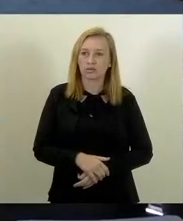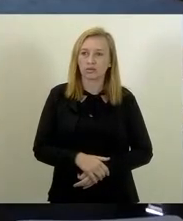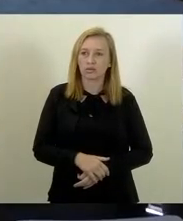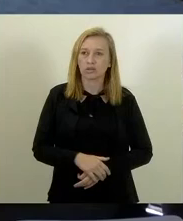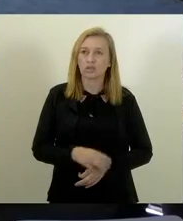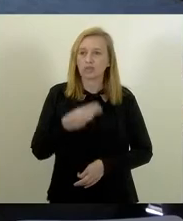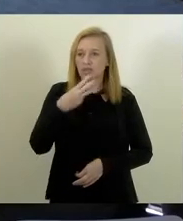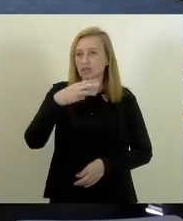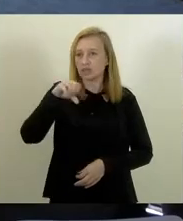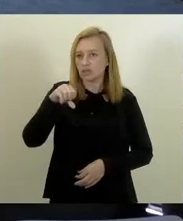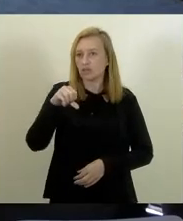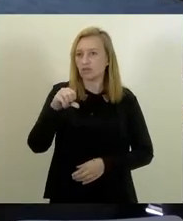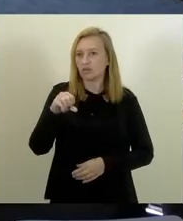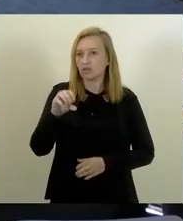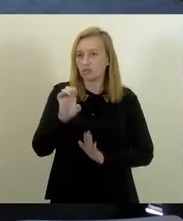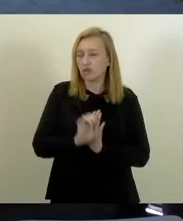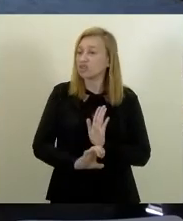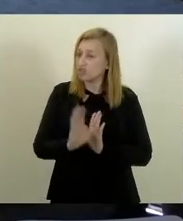39 emendas, eu já havia.